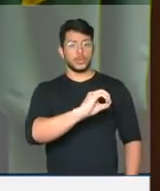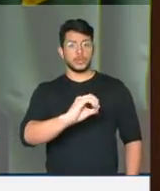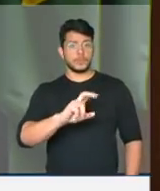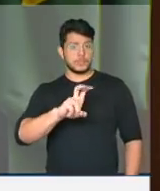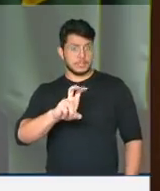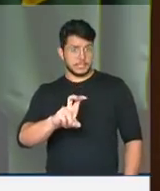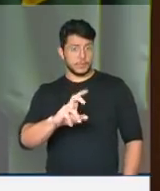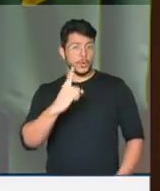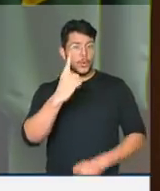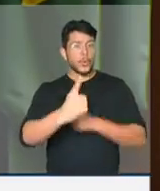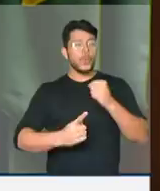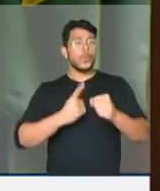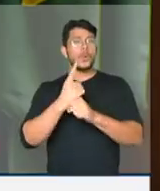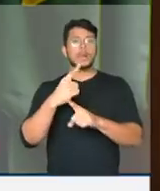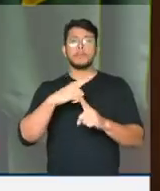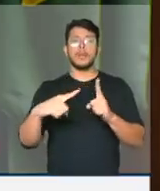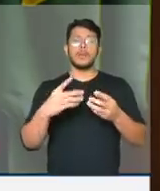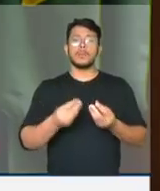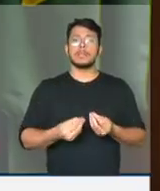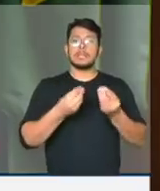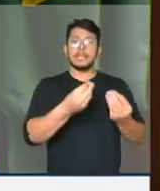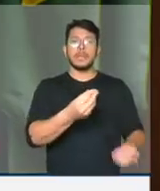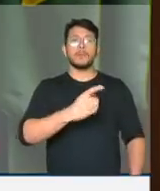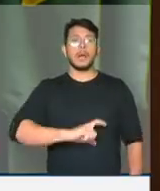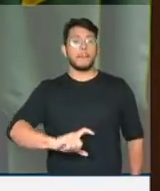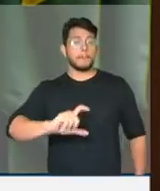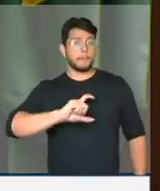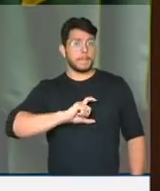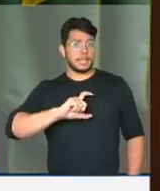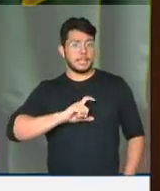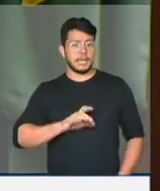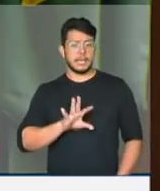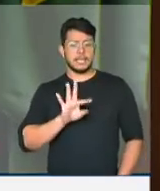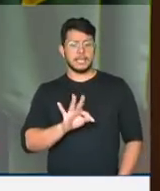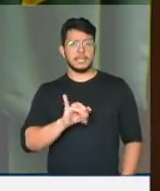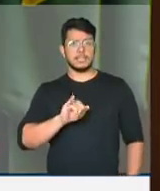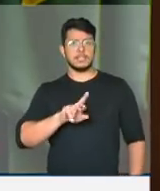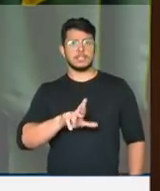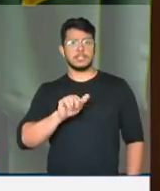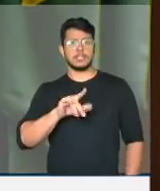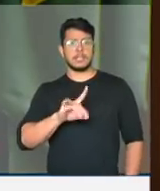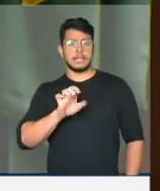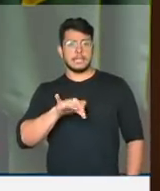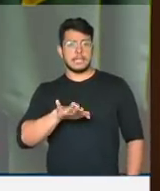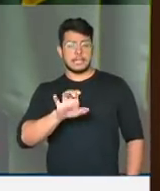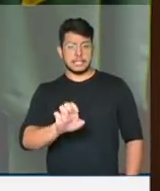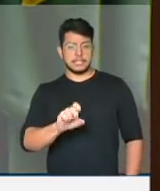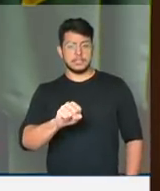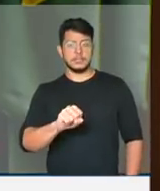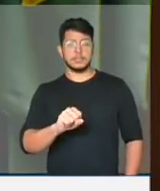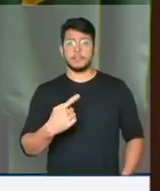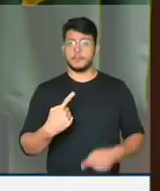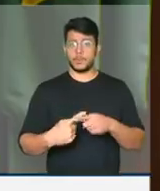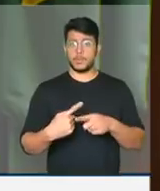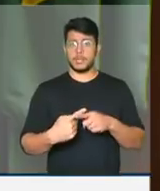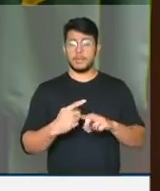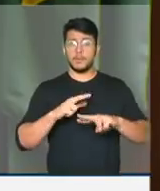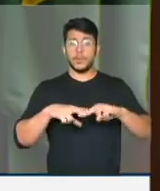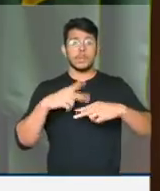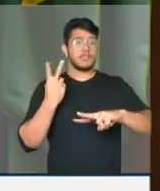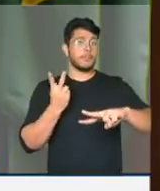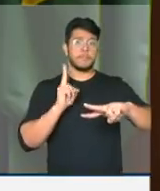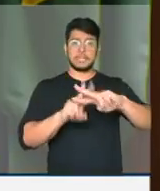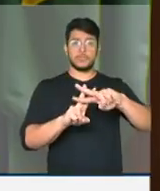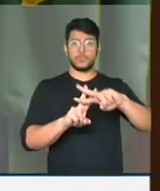maior honraria da casa, a Adriano. Ele não pôde receber a medalha no Palácio Tiradentes, porque ele estava preso, mas a medalha